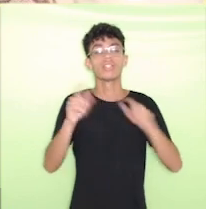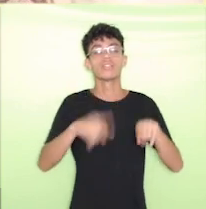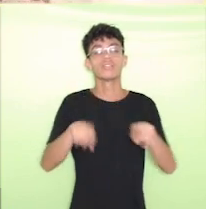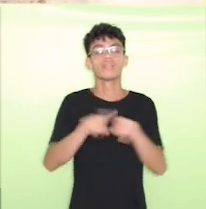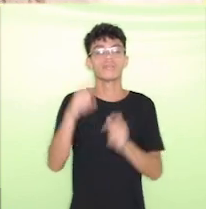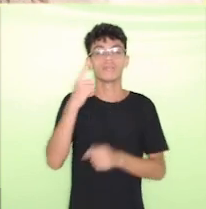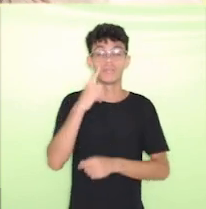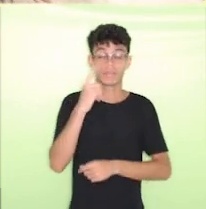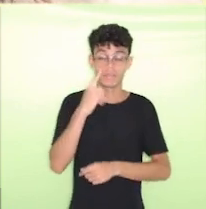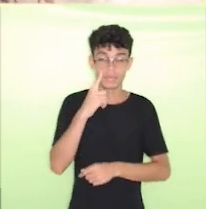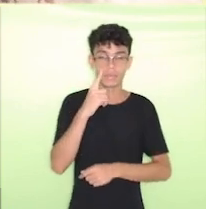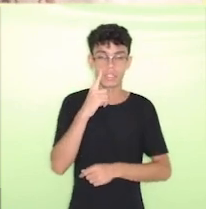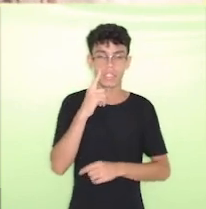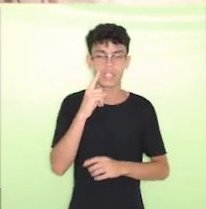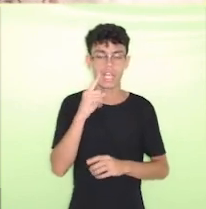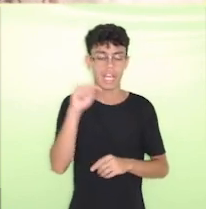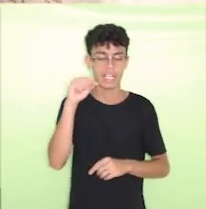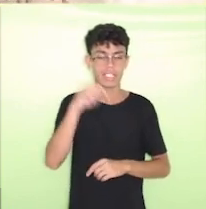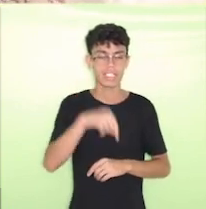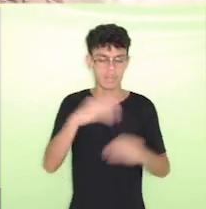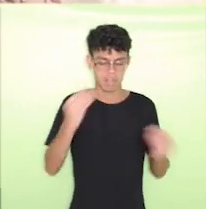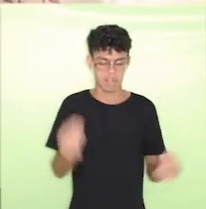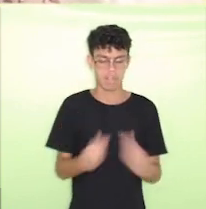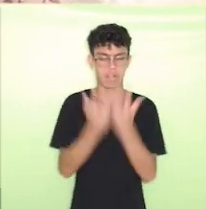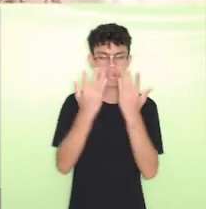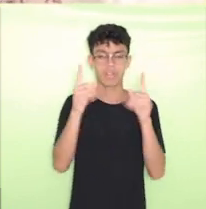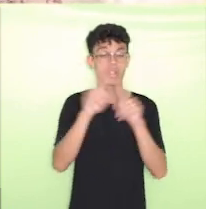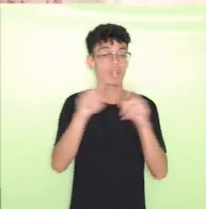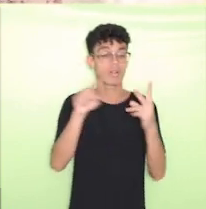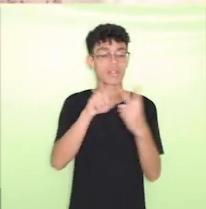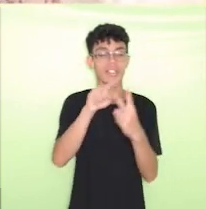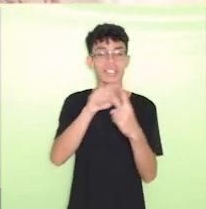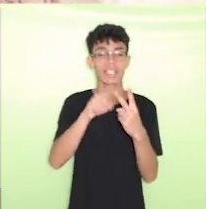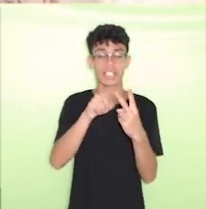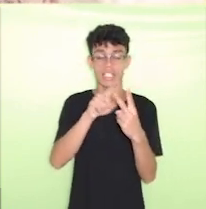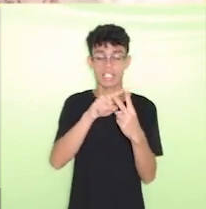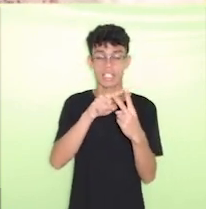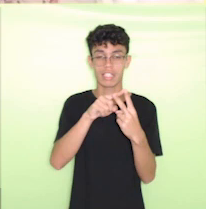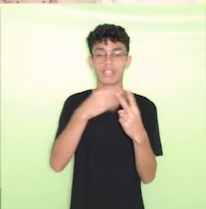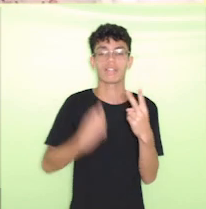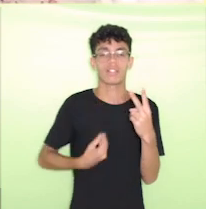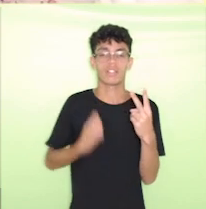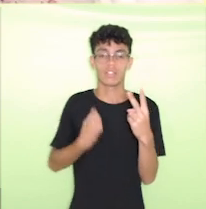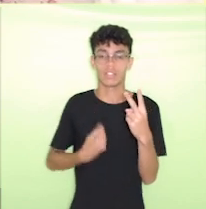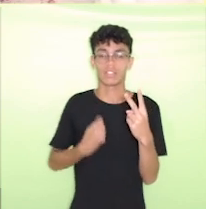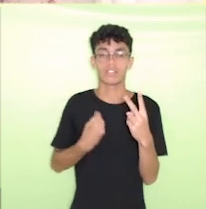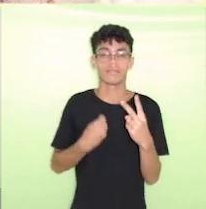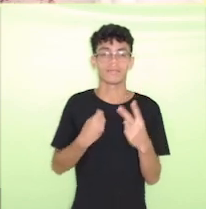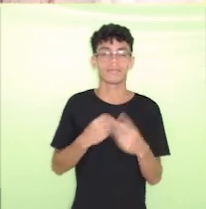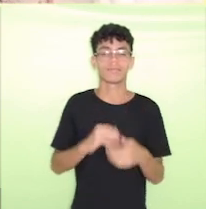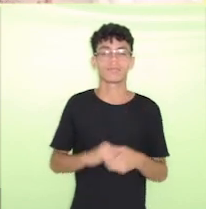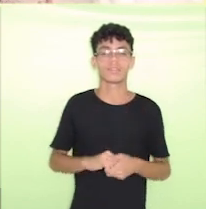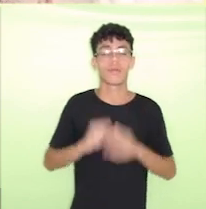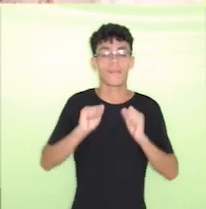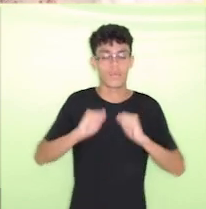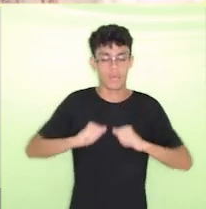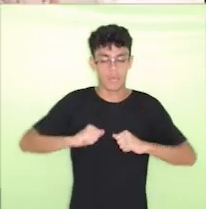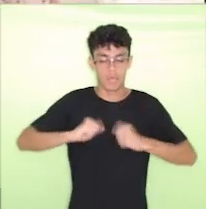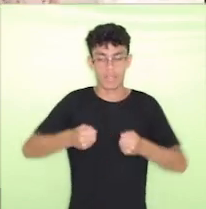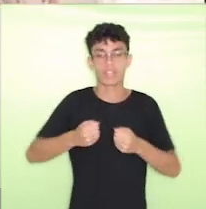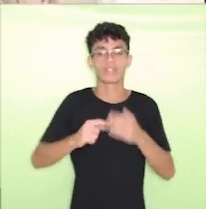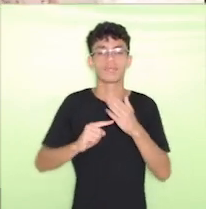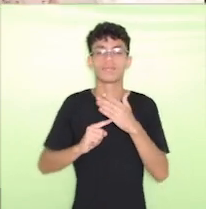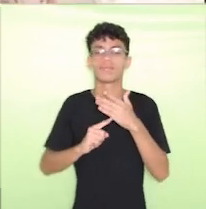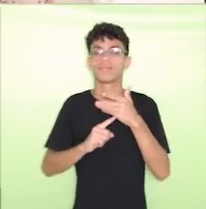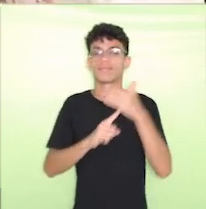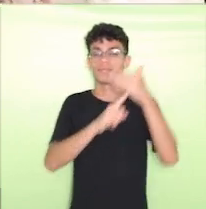vigia que aquilo tudo não era milagroso, não. Que Eta e Zeta existiam como resultado de um grande esforço...